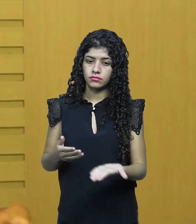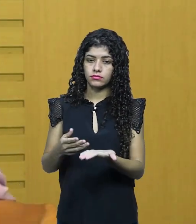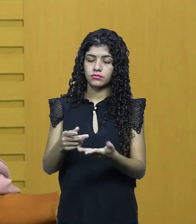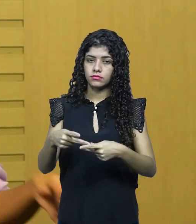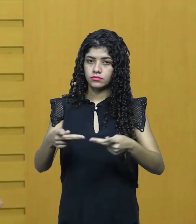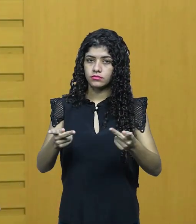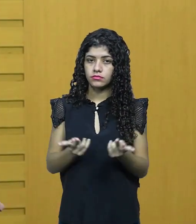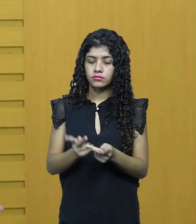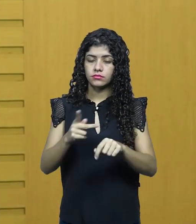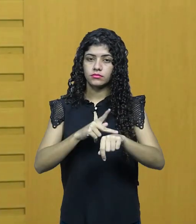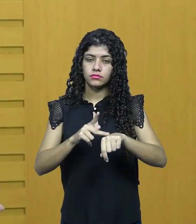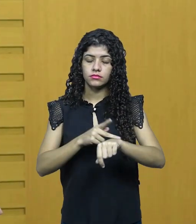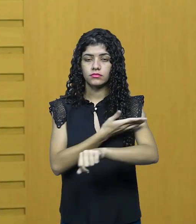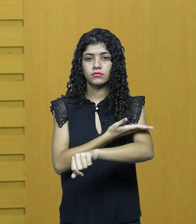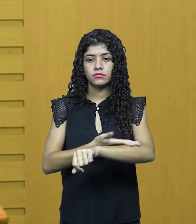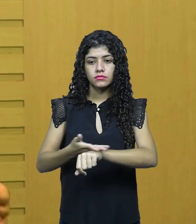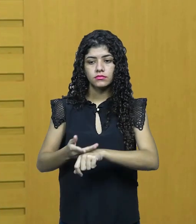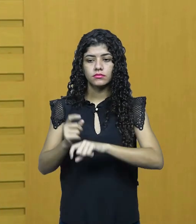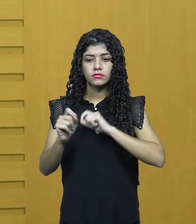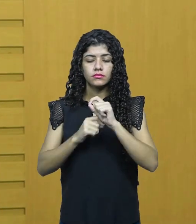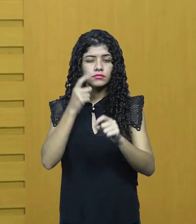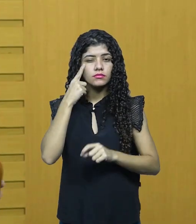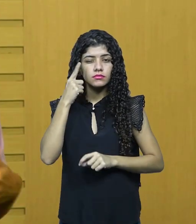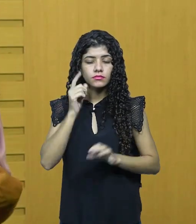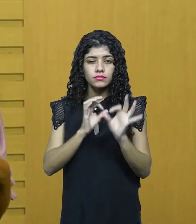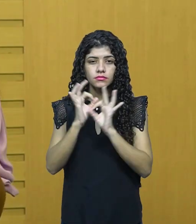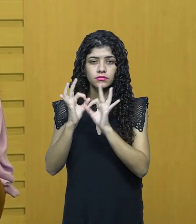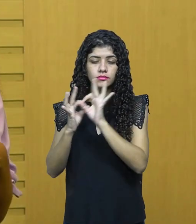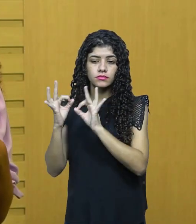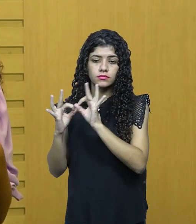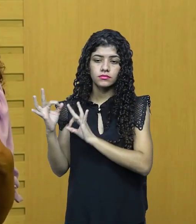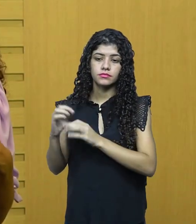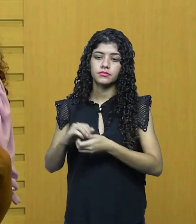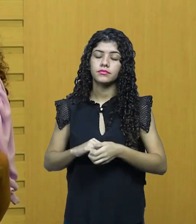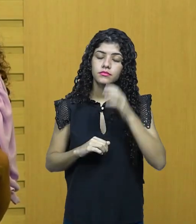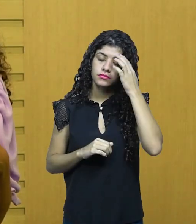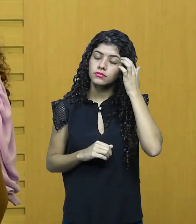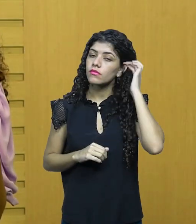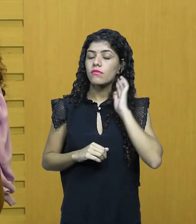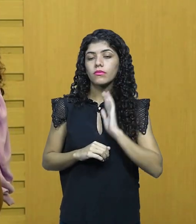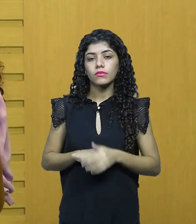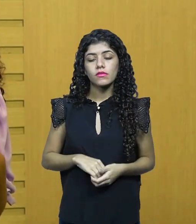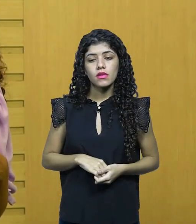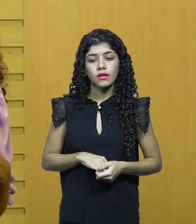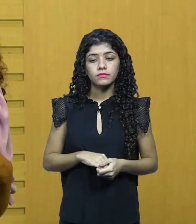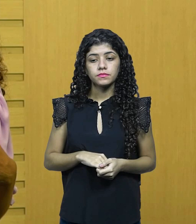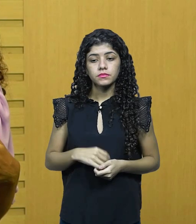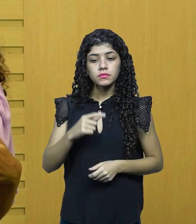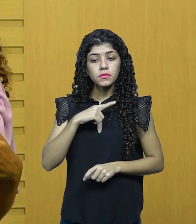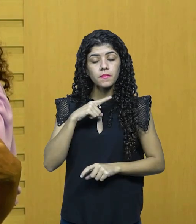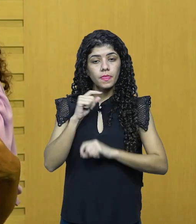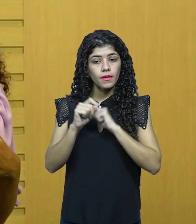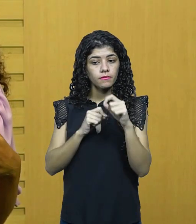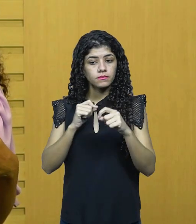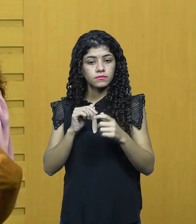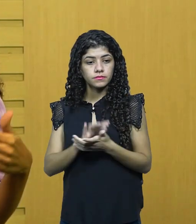branca, com os pires também preto e branco. Então, até isso na direção de arte foi pensado, a Ana